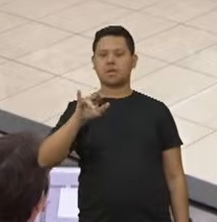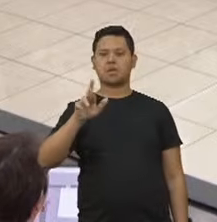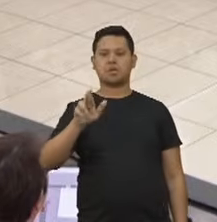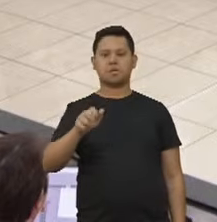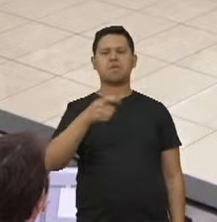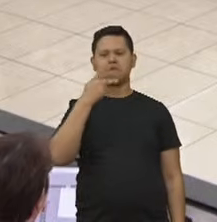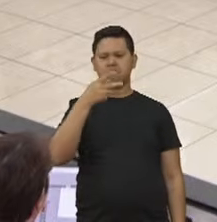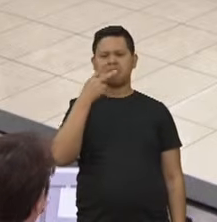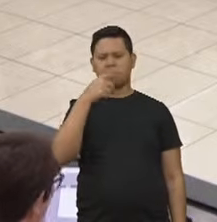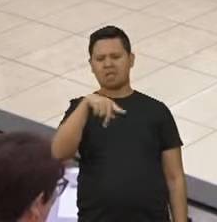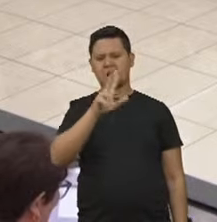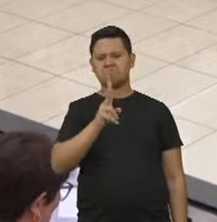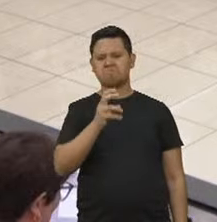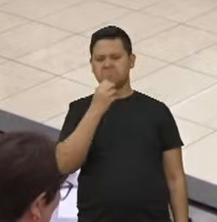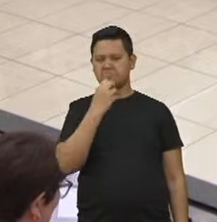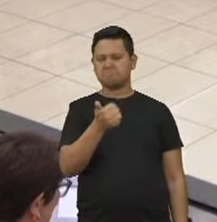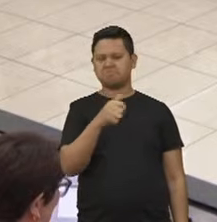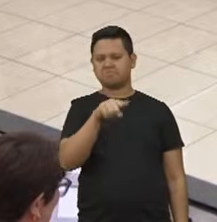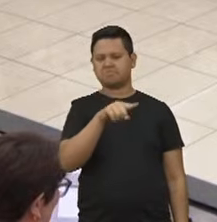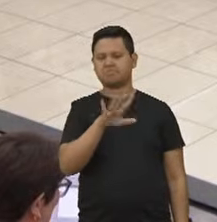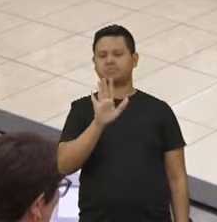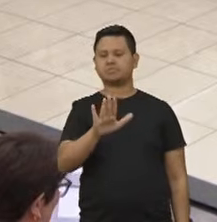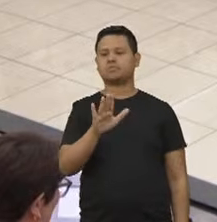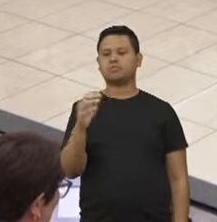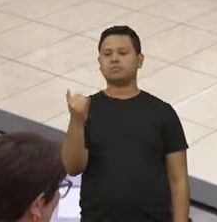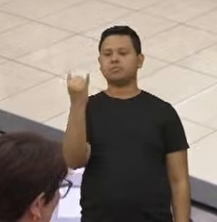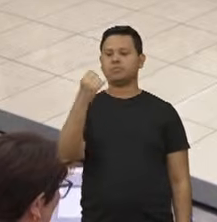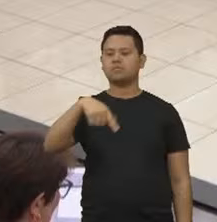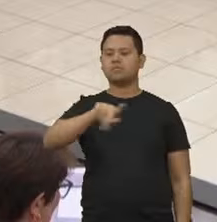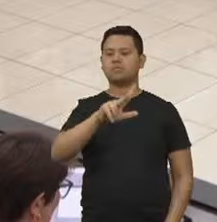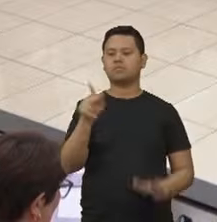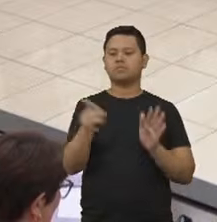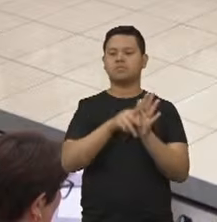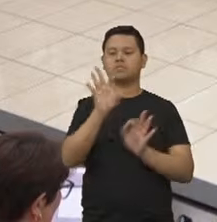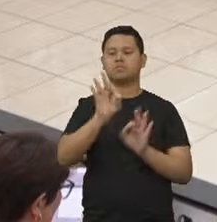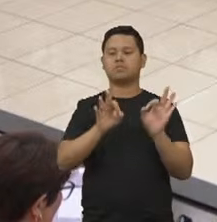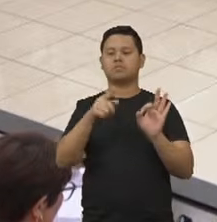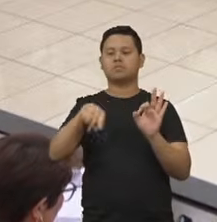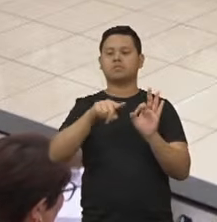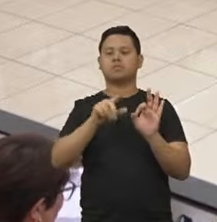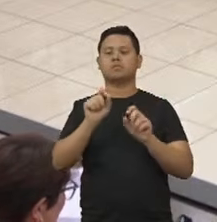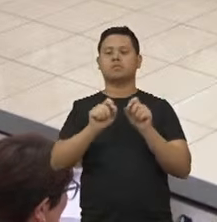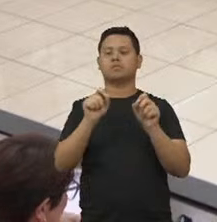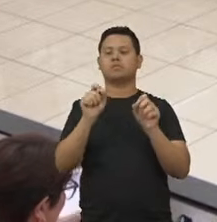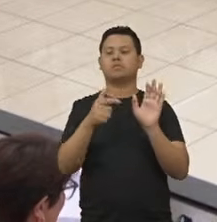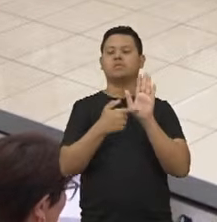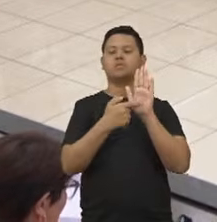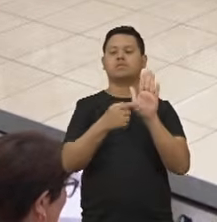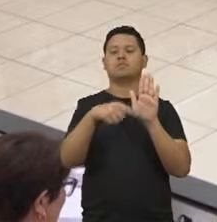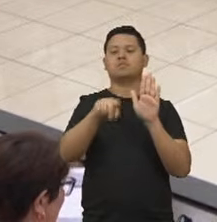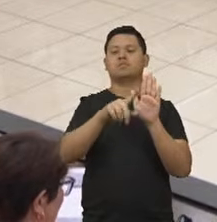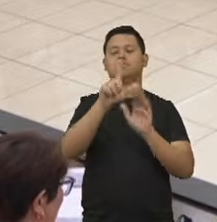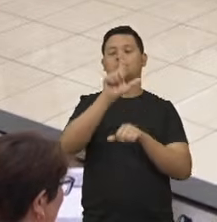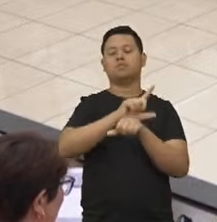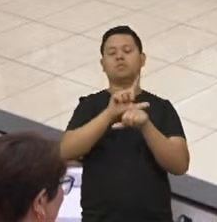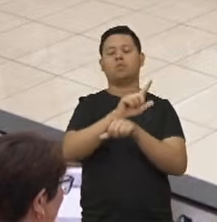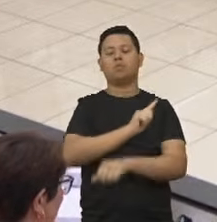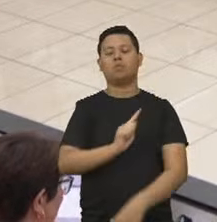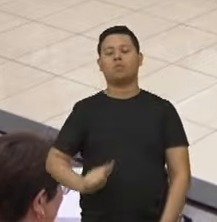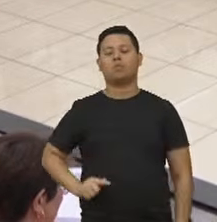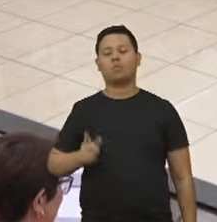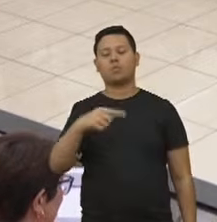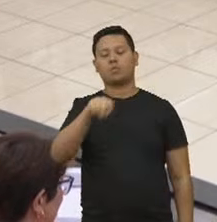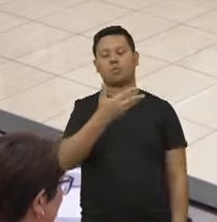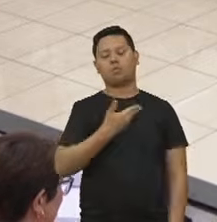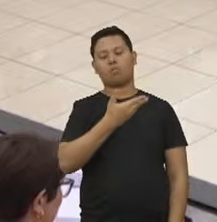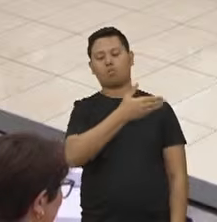hein? Pessoal, é muito importante esse projeto que foi apresentado pelo líder de governo, nosso